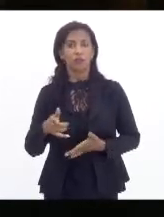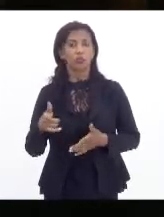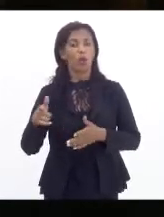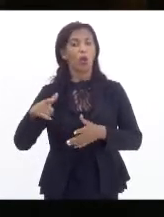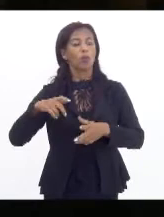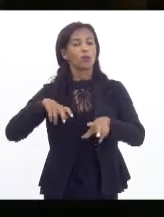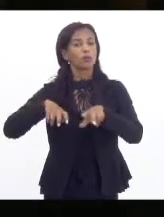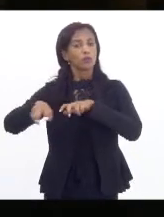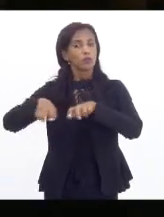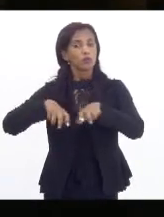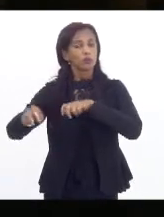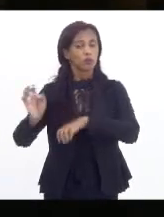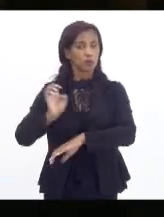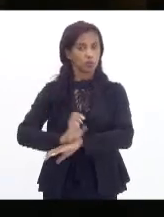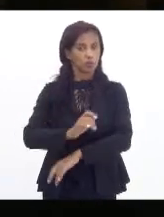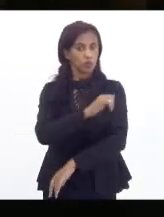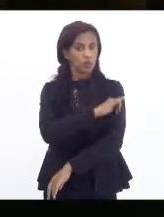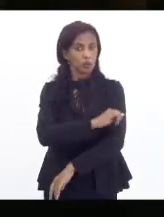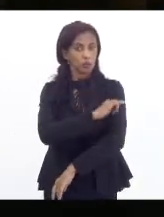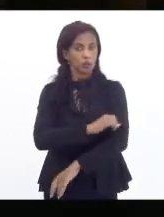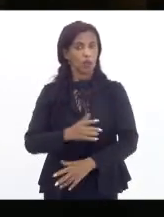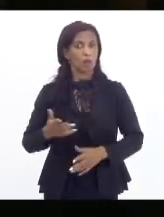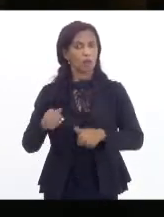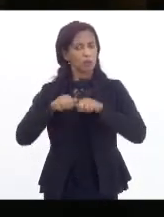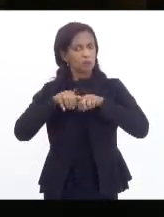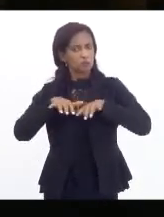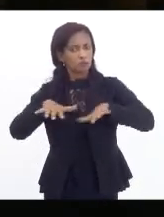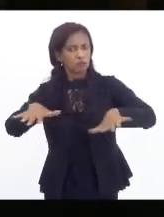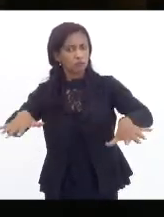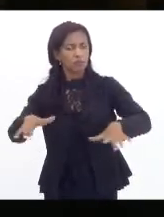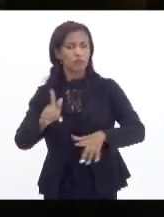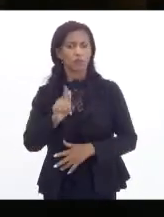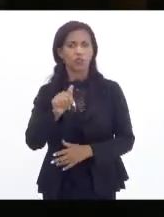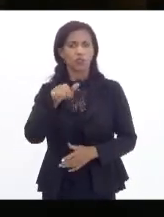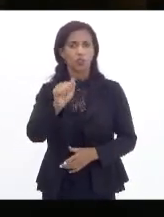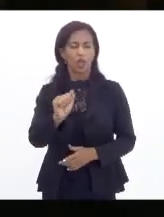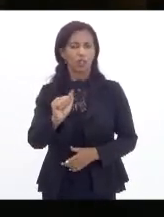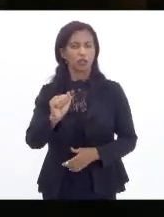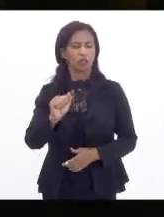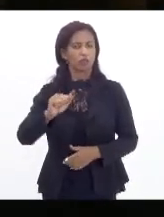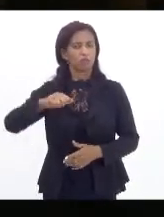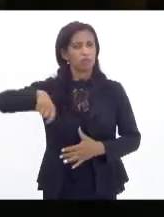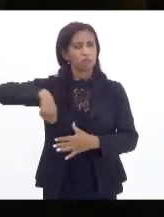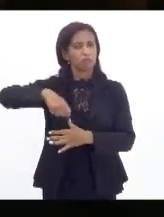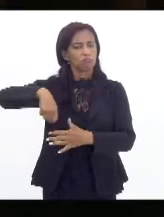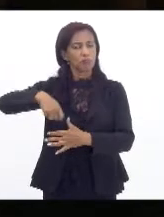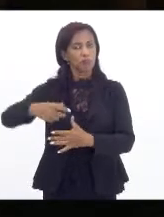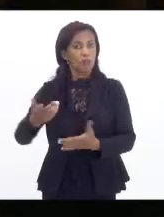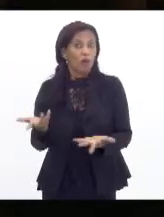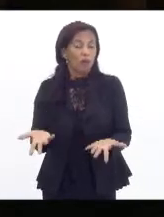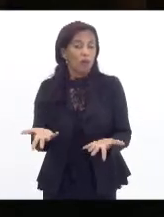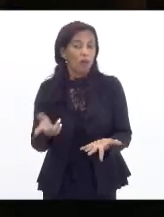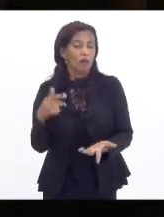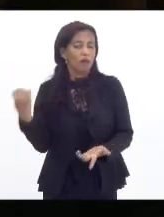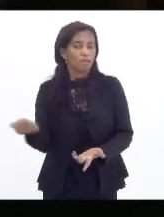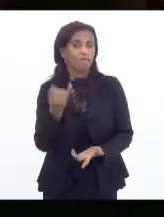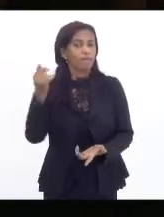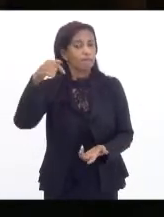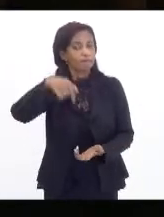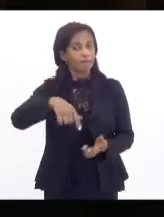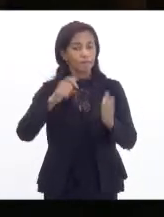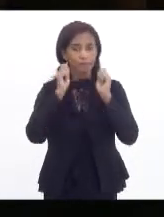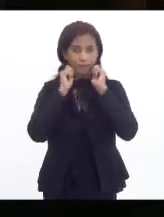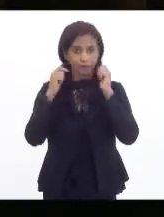Rio de Janeiro, mas também a distribuição de gás de cozinha. Então, nesse sentido, é fundamental que essa